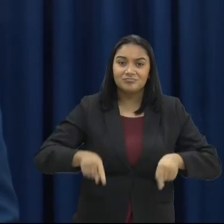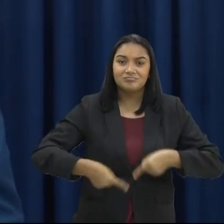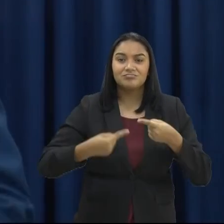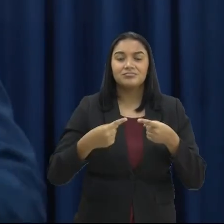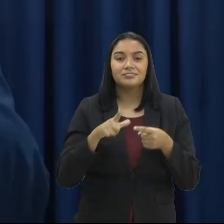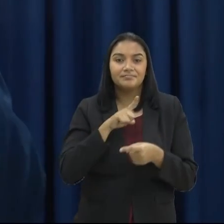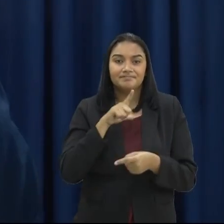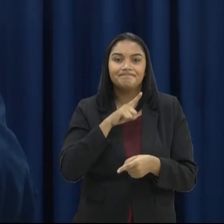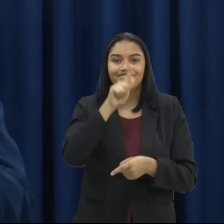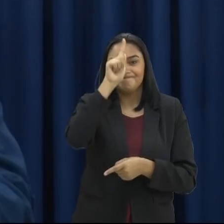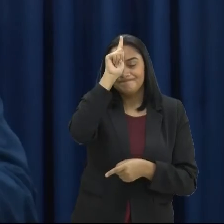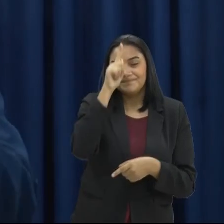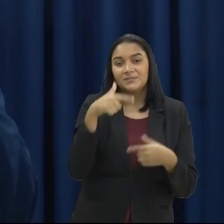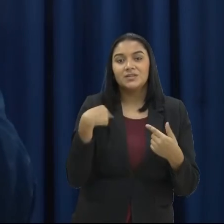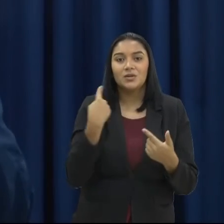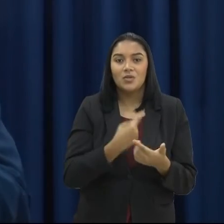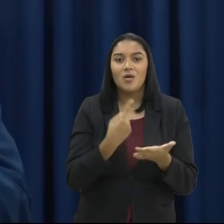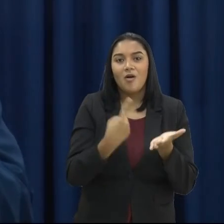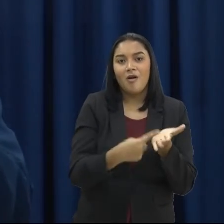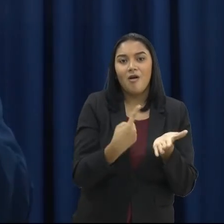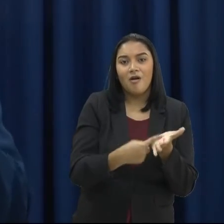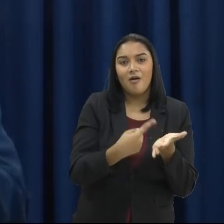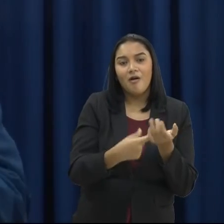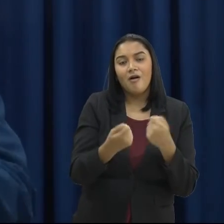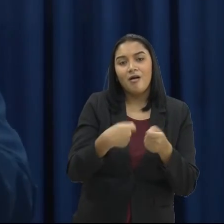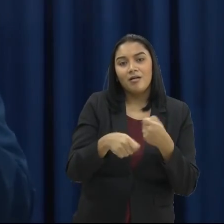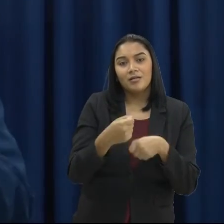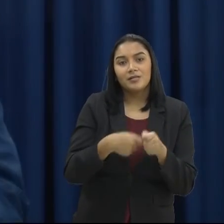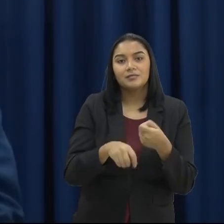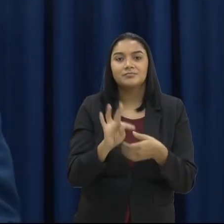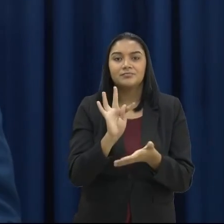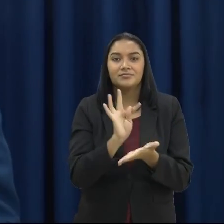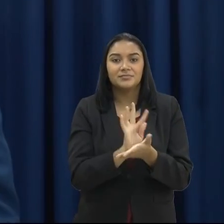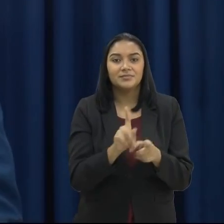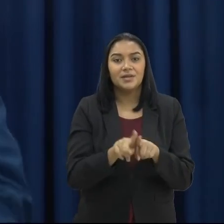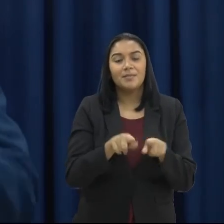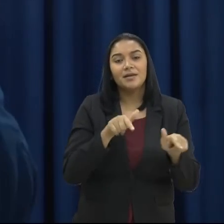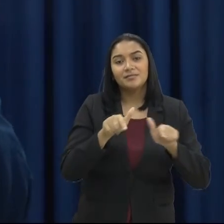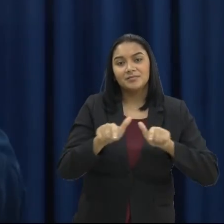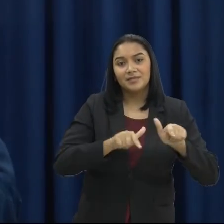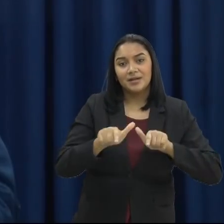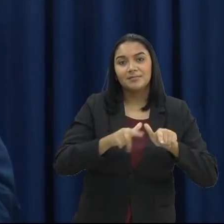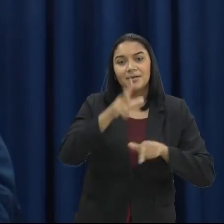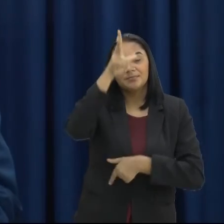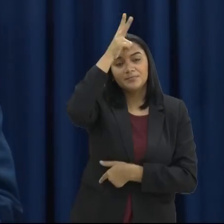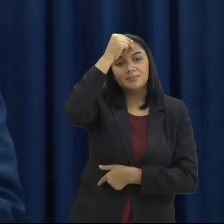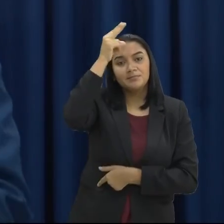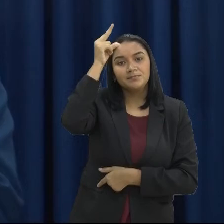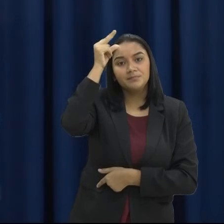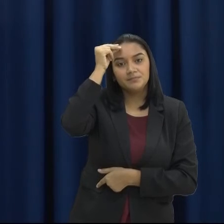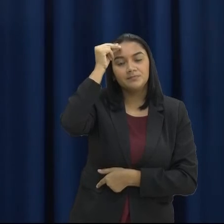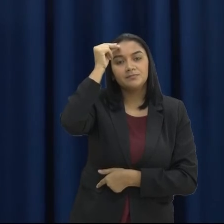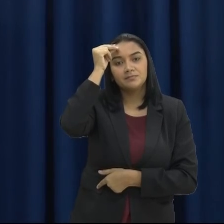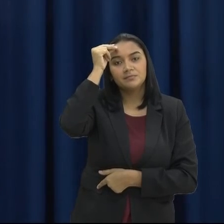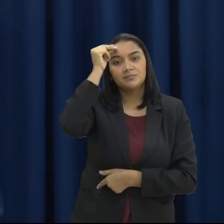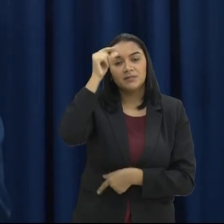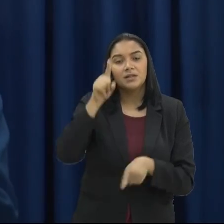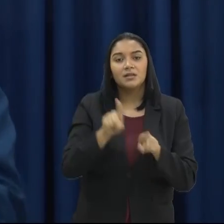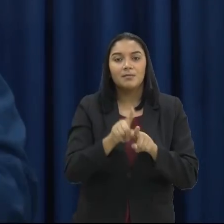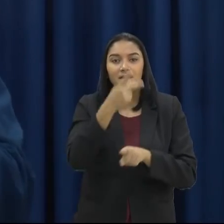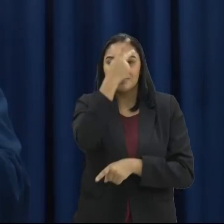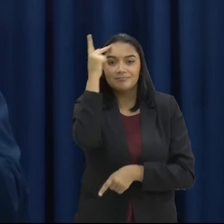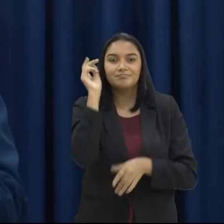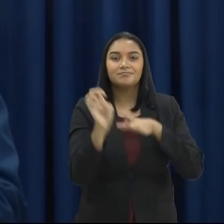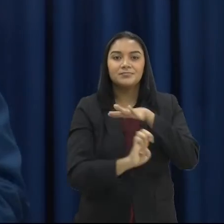gestor. Propomos um pacto pela economia de Teresina e pelos empregos entre a prefeitura, os